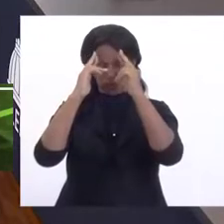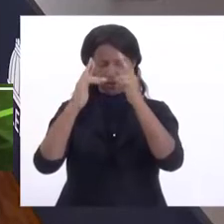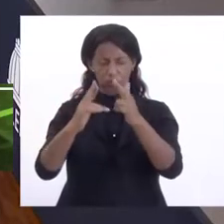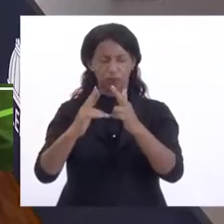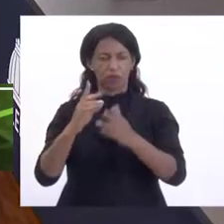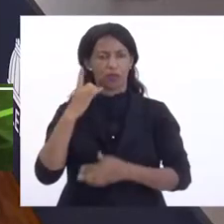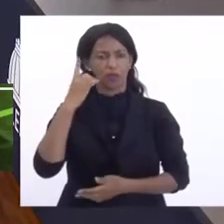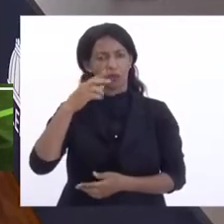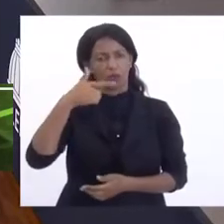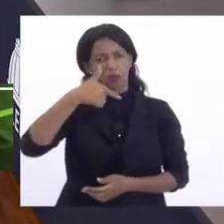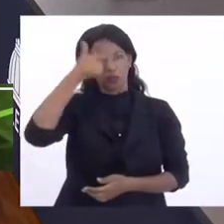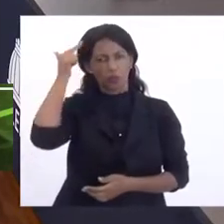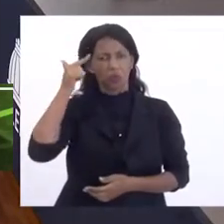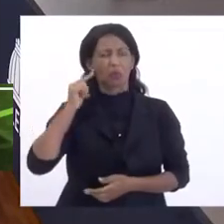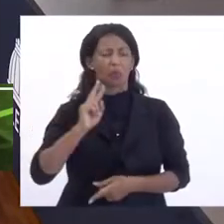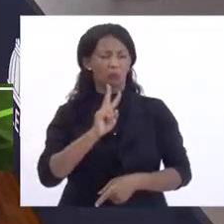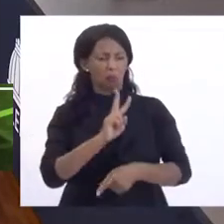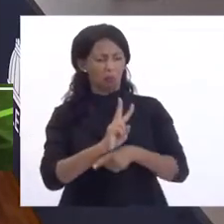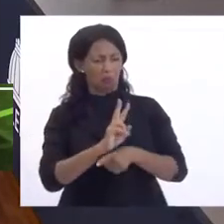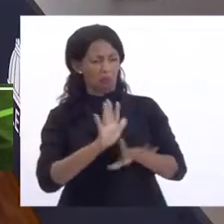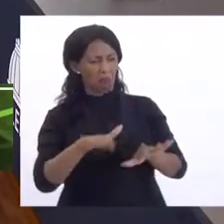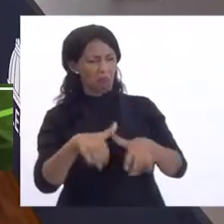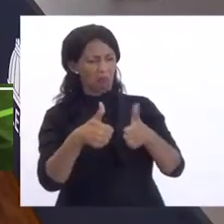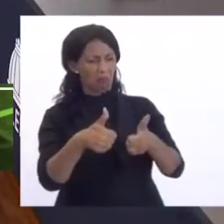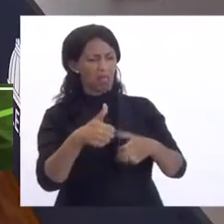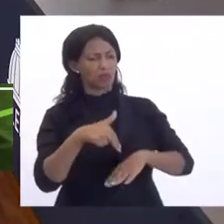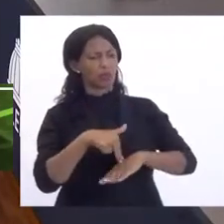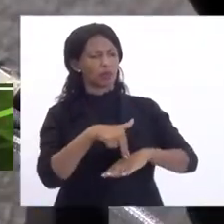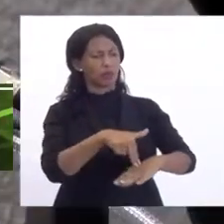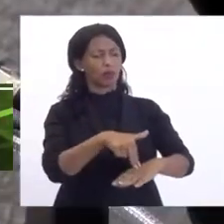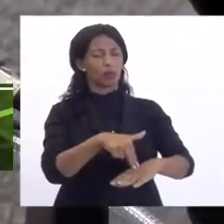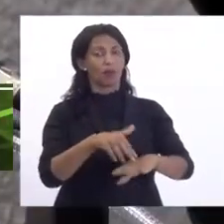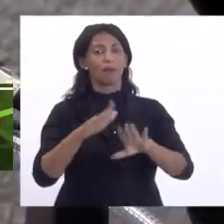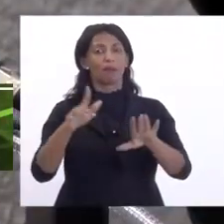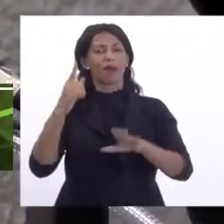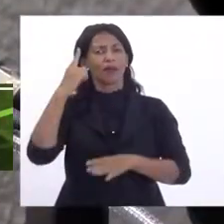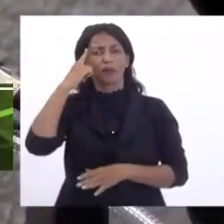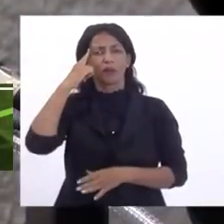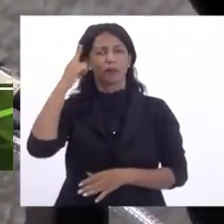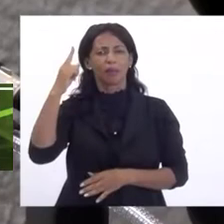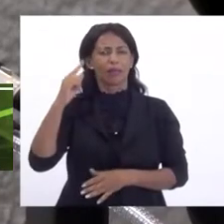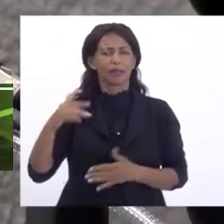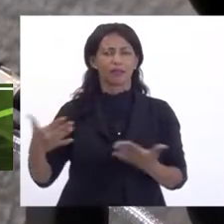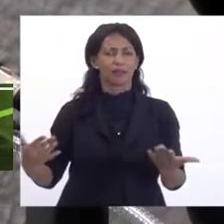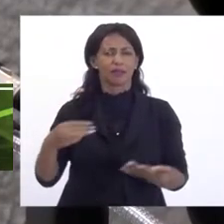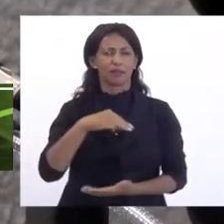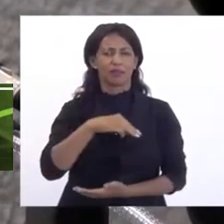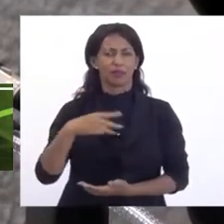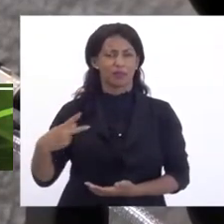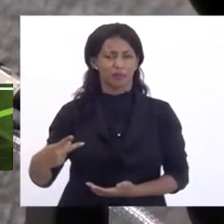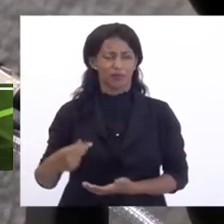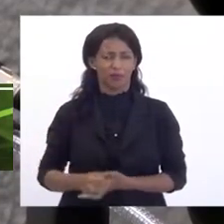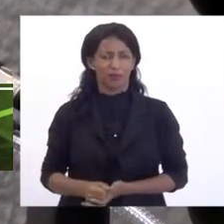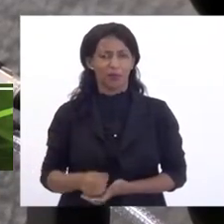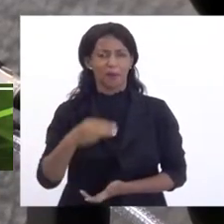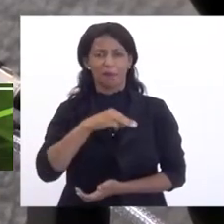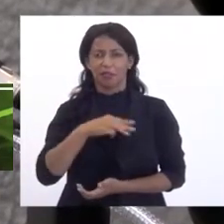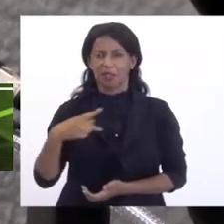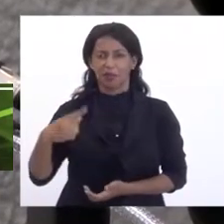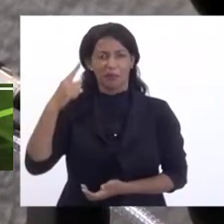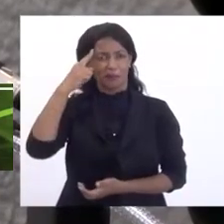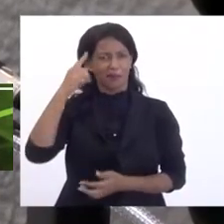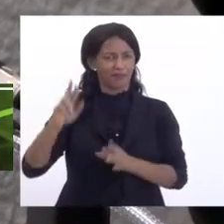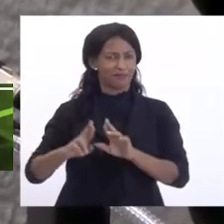Paulo defende muito bem o seu posicionamento, mas não pensa assim o Ministério Público. O Ministério Público não pensa